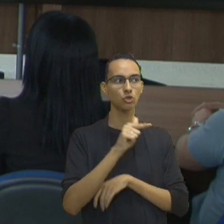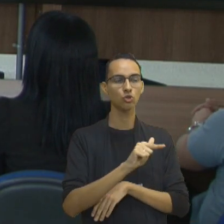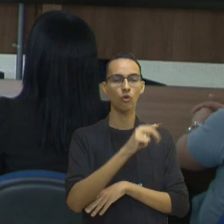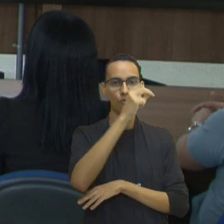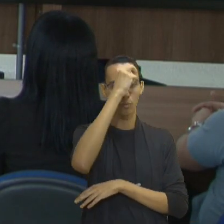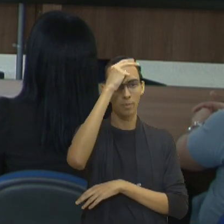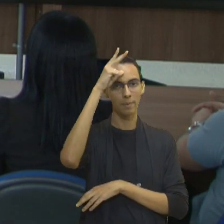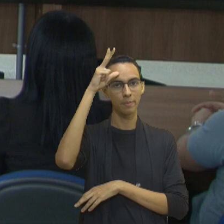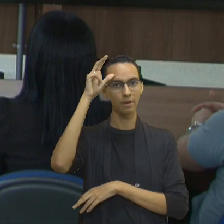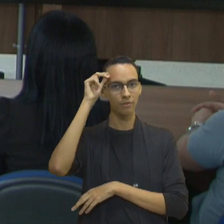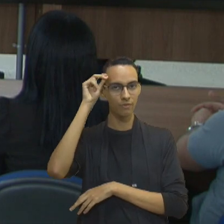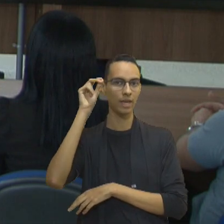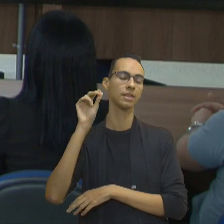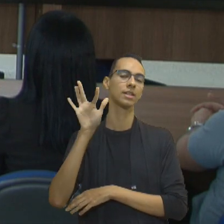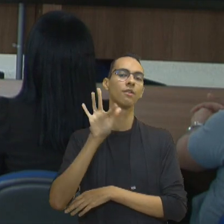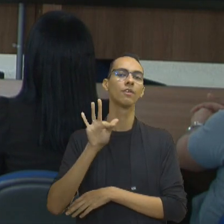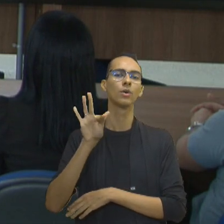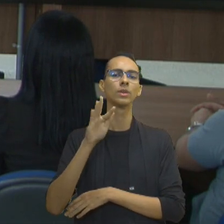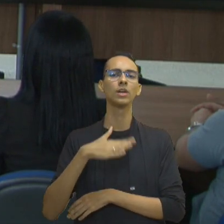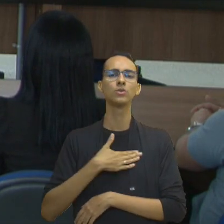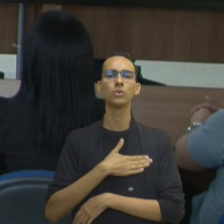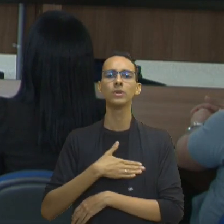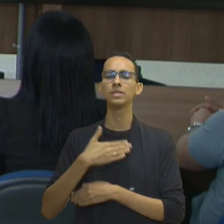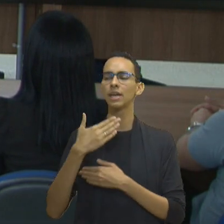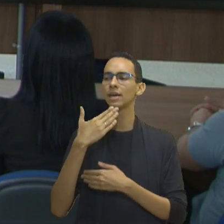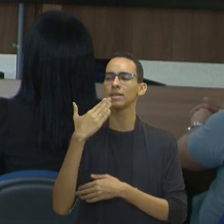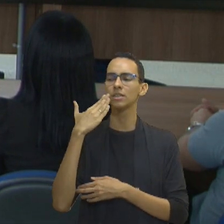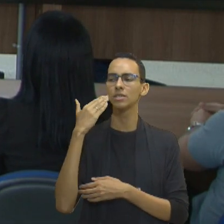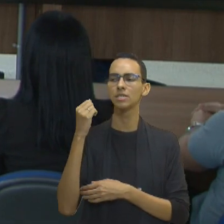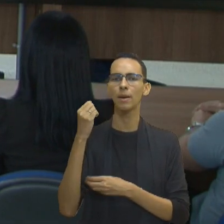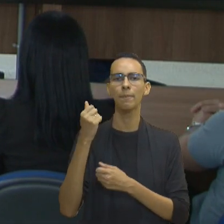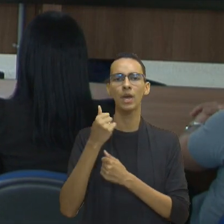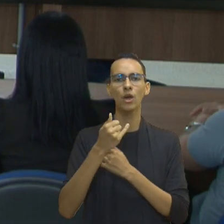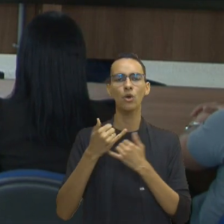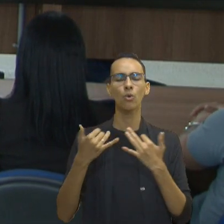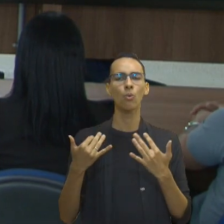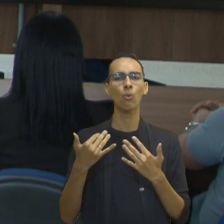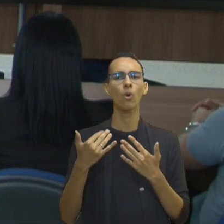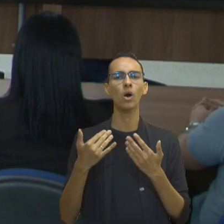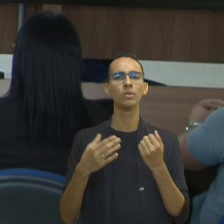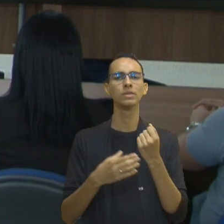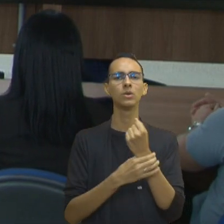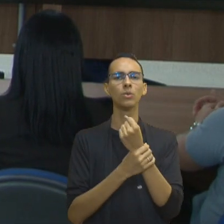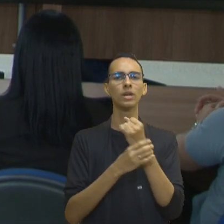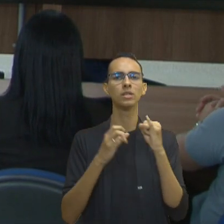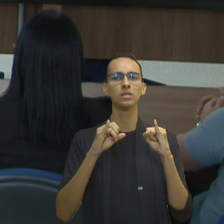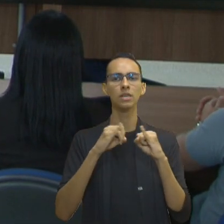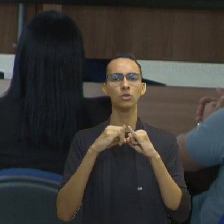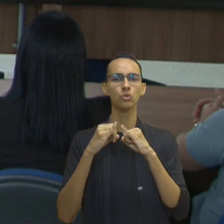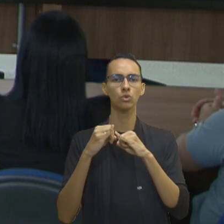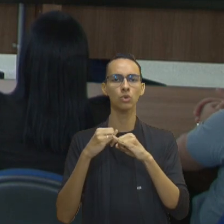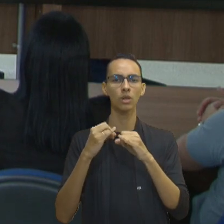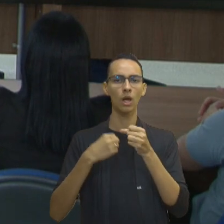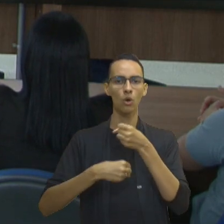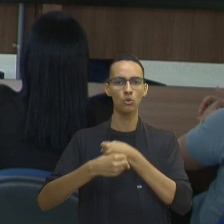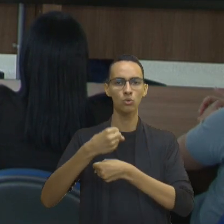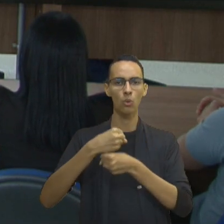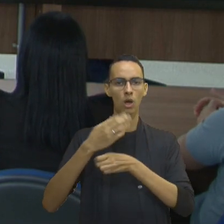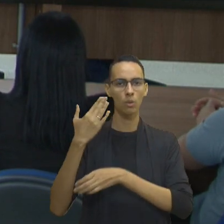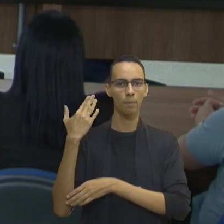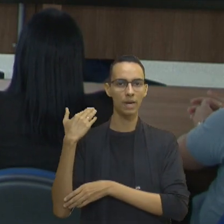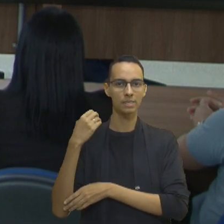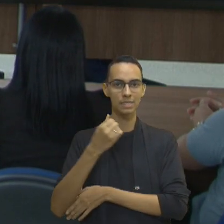universitária. Eu gostaria de saber, por favor, qual era a quantidade de seguranças institucionais no ano passado e